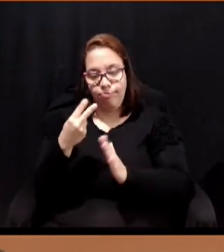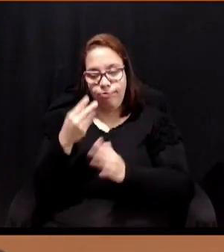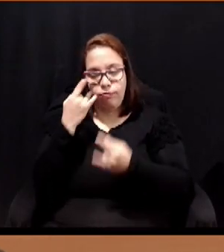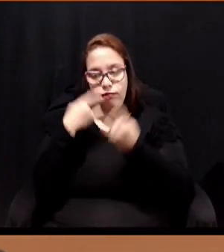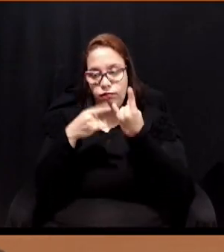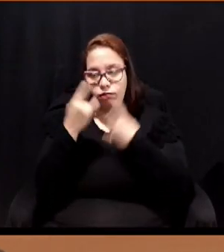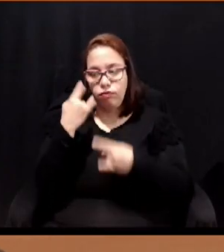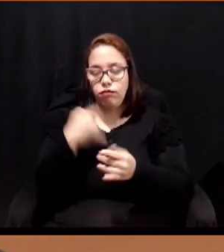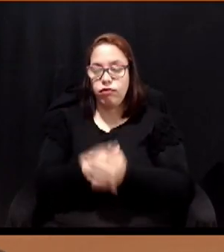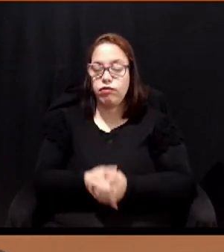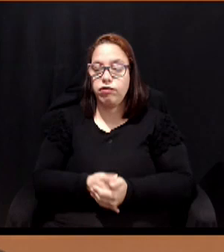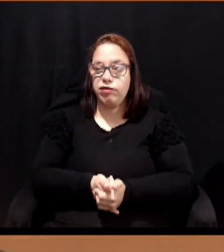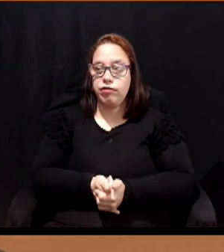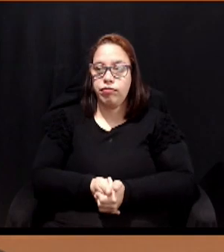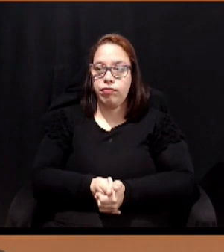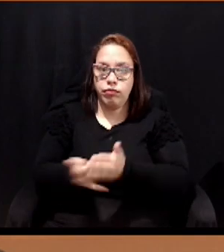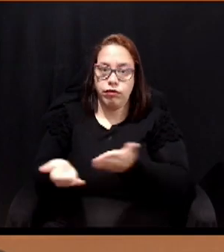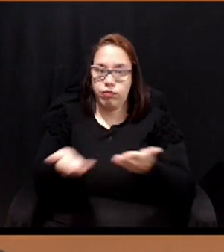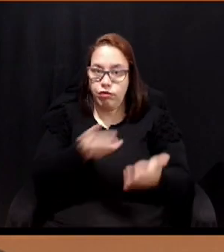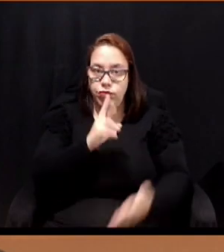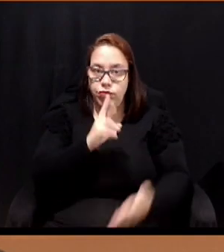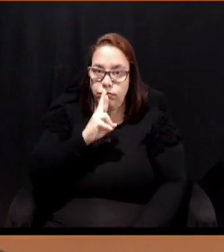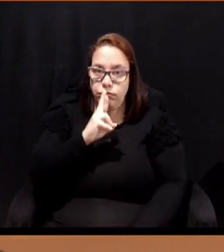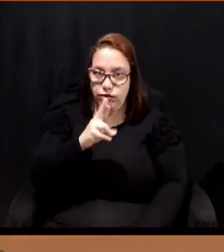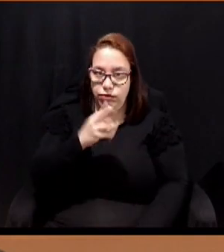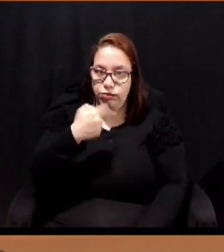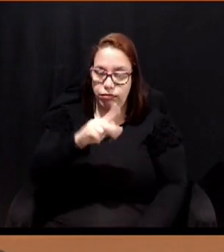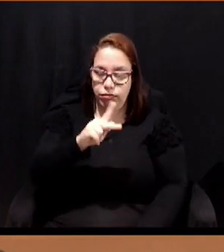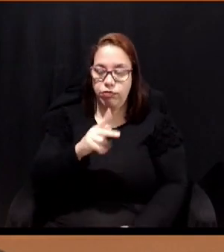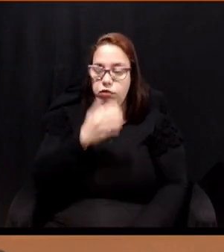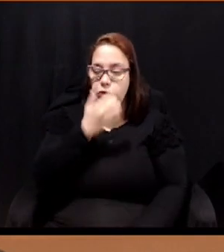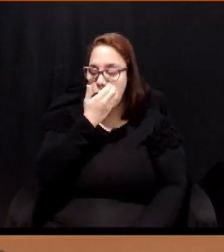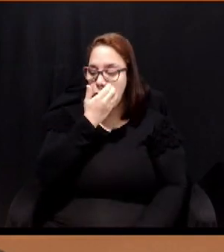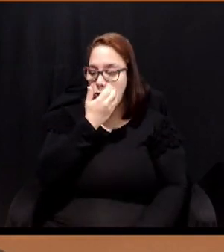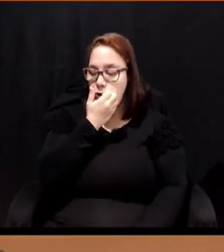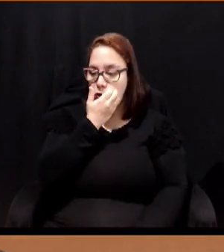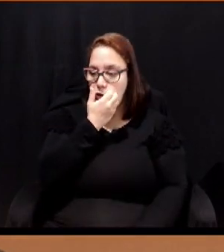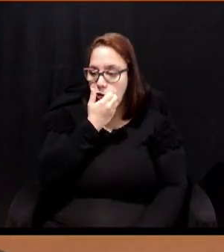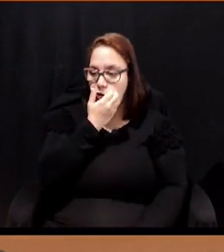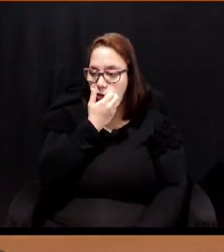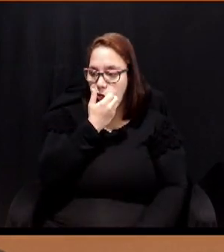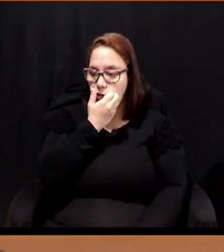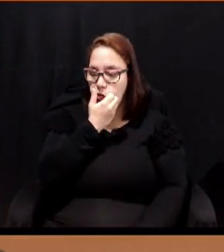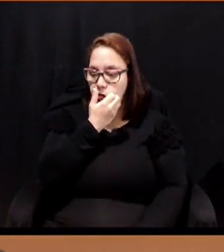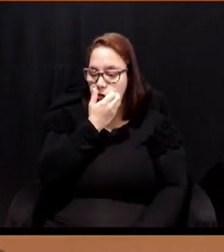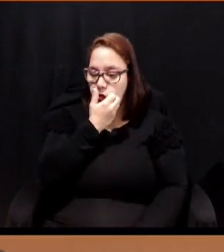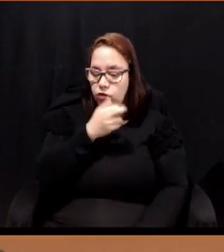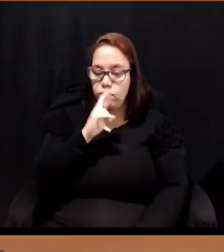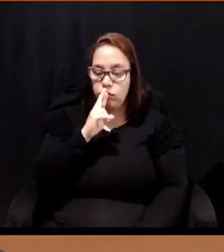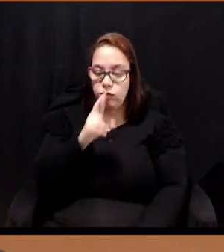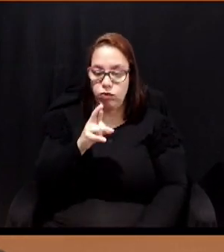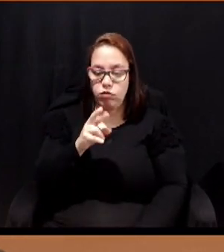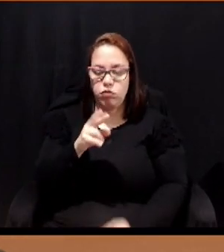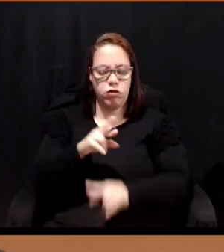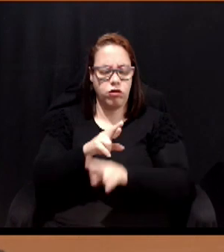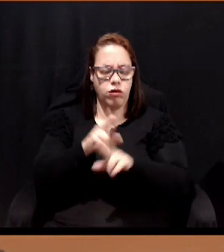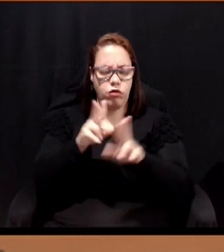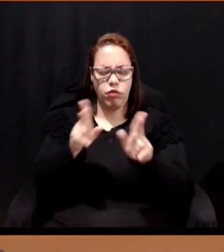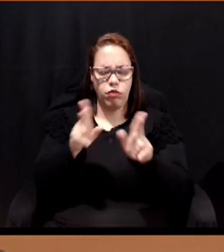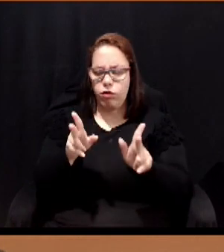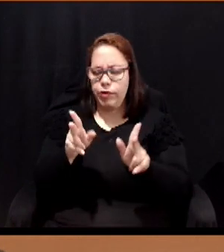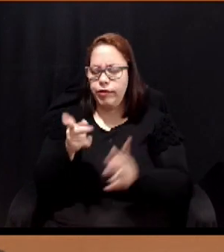Porque vai trazer resultados para eles, né? E resultados diversos, né? Não estou